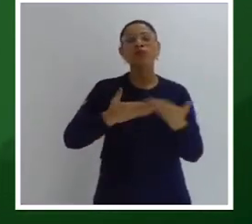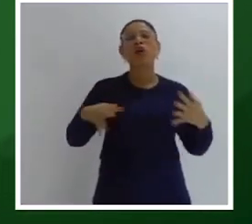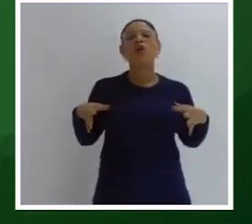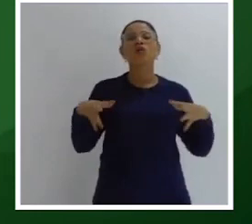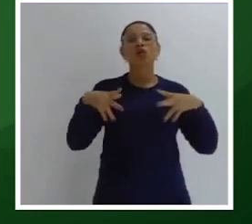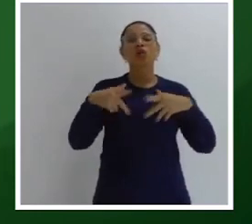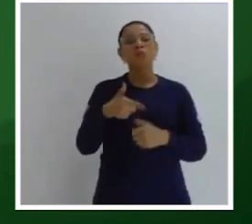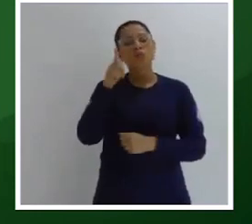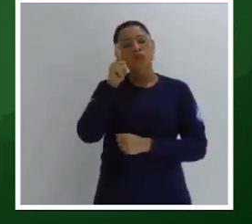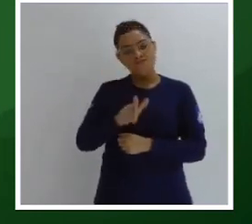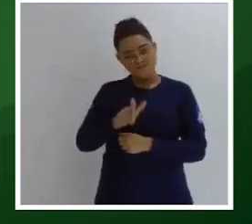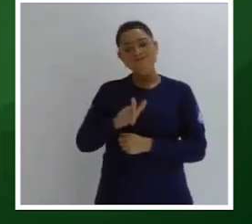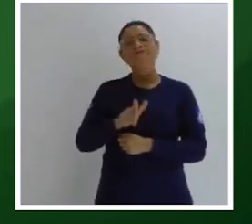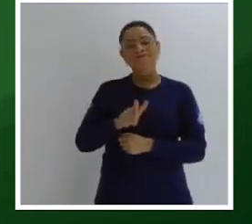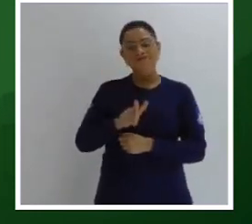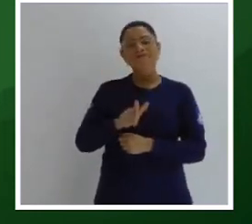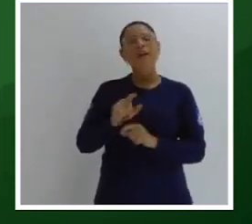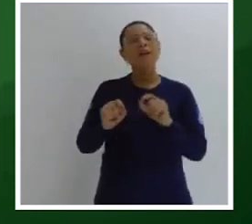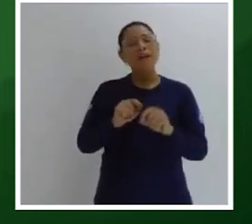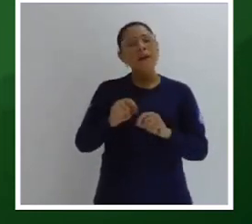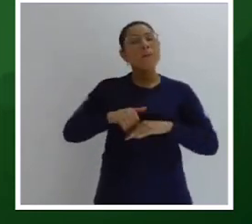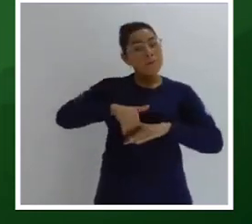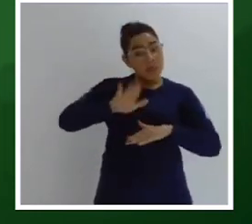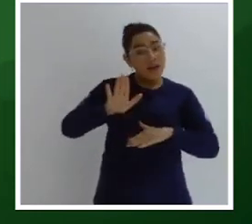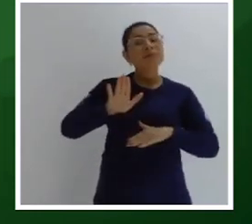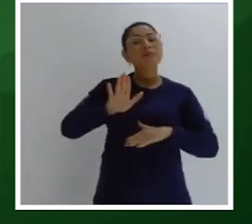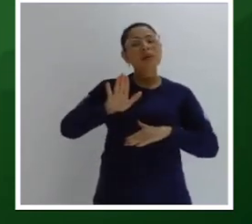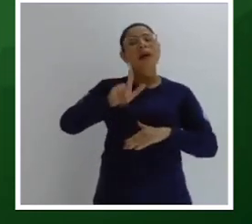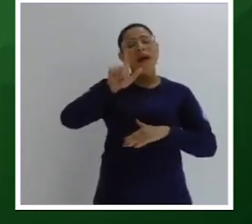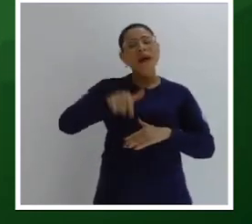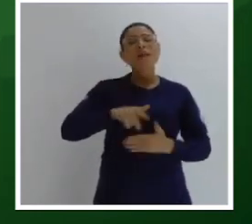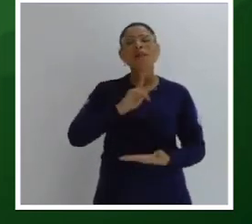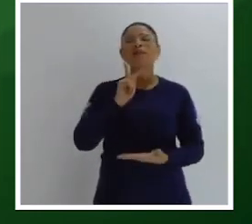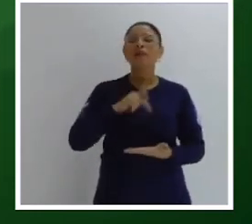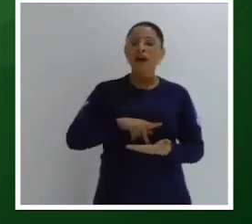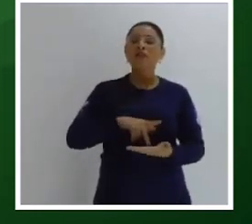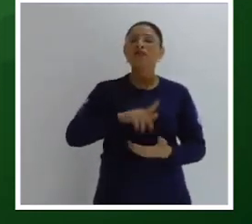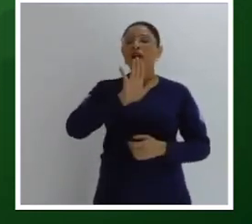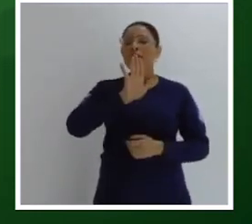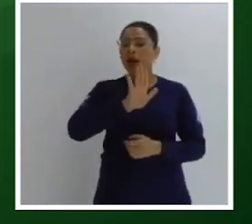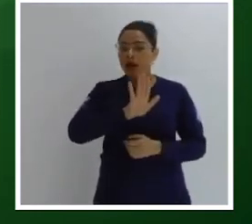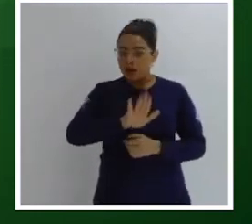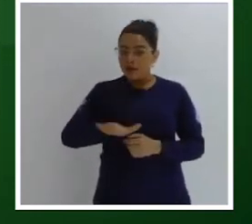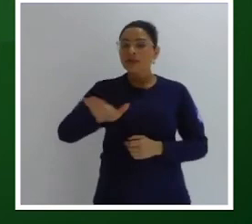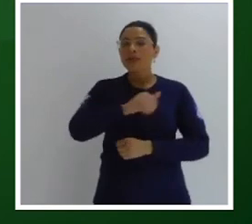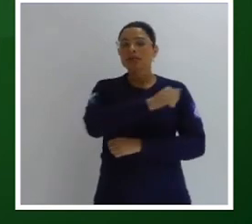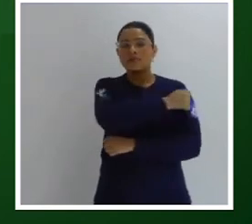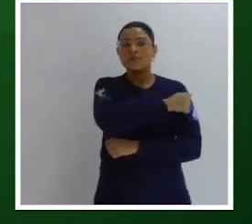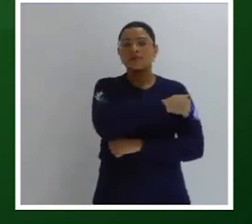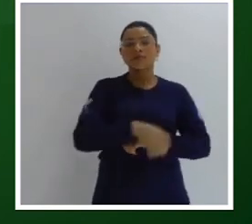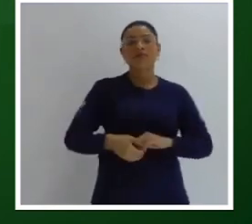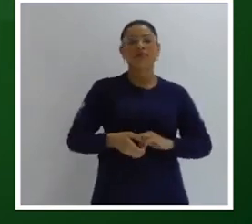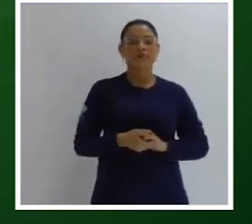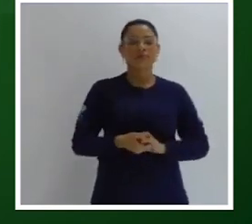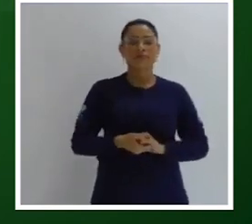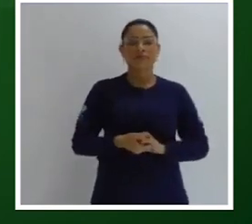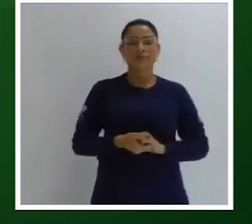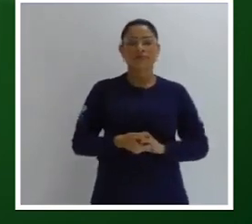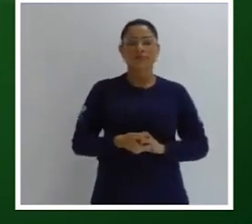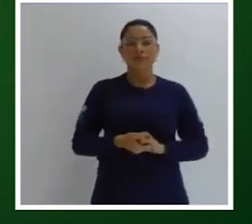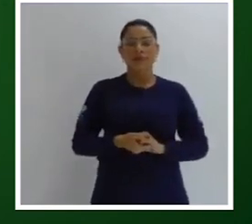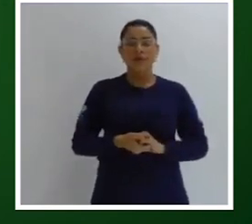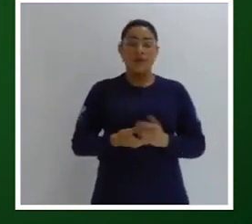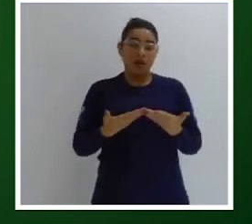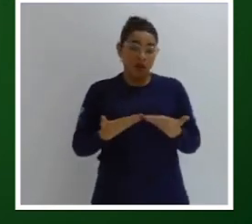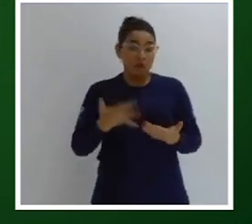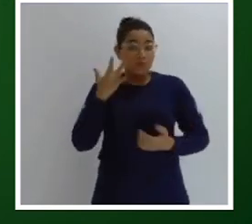tem de a ganhar e quem ganha mais na realidade são os nossos alunos não sei se